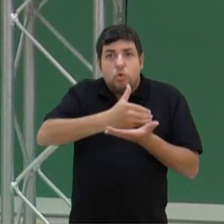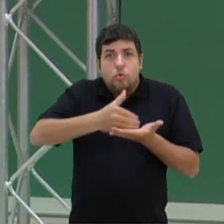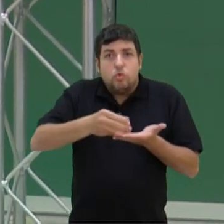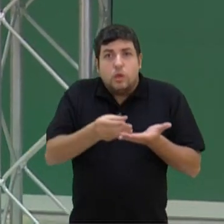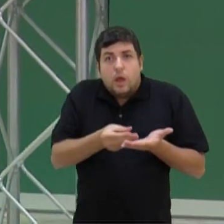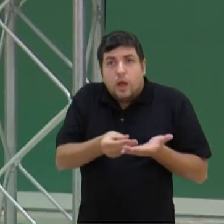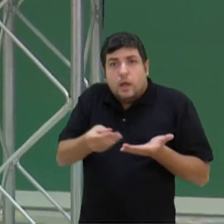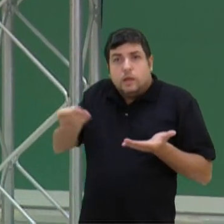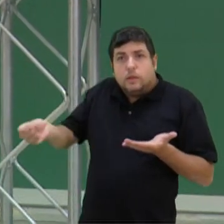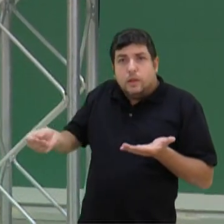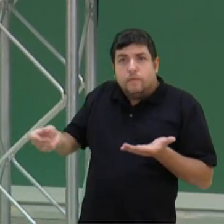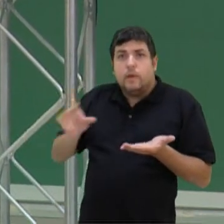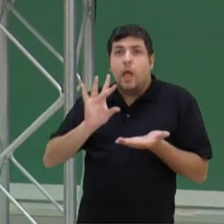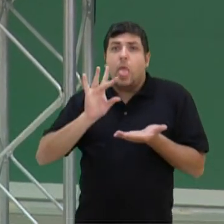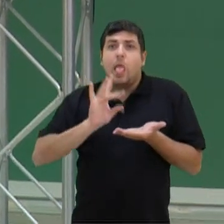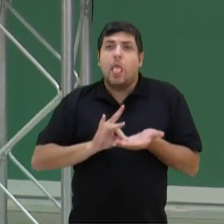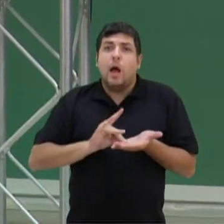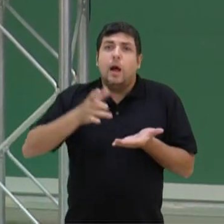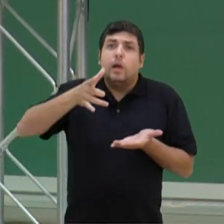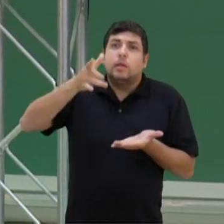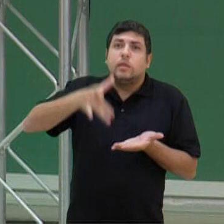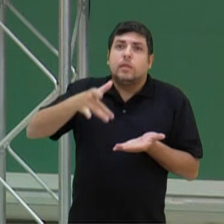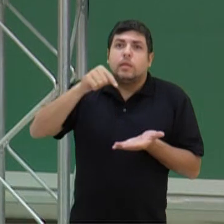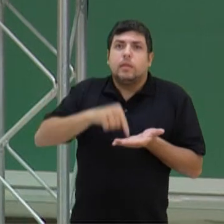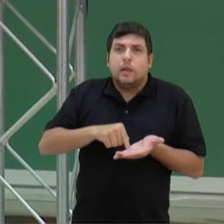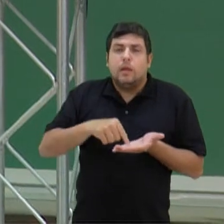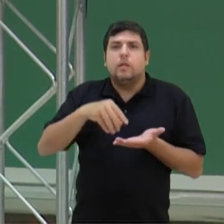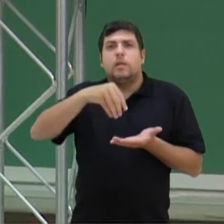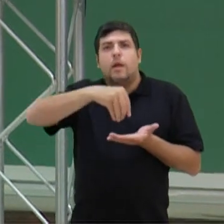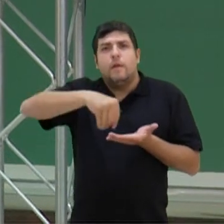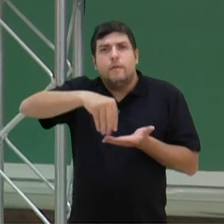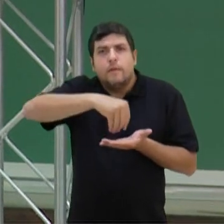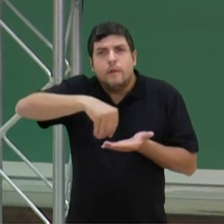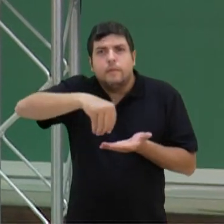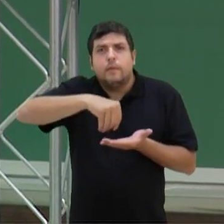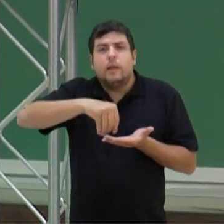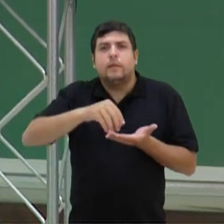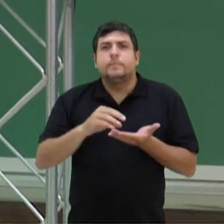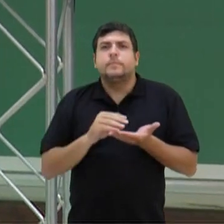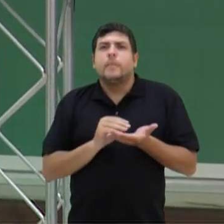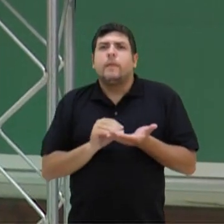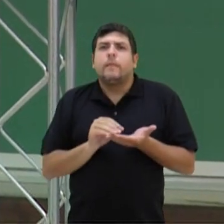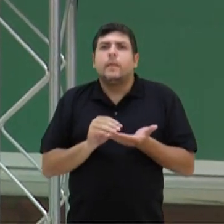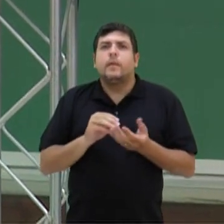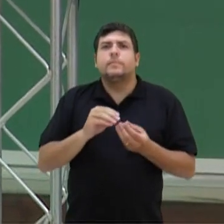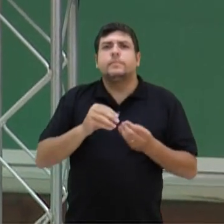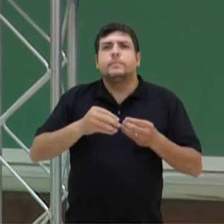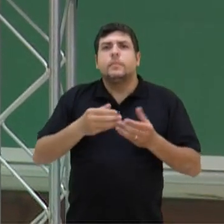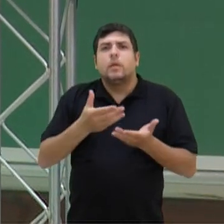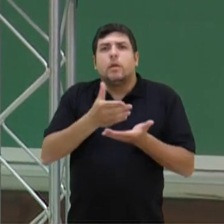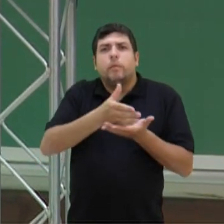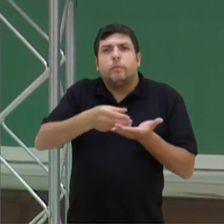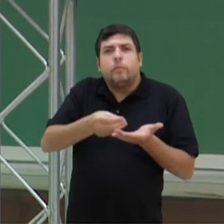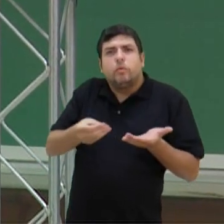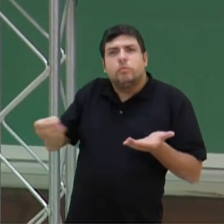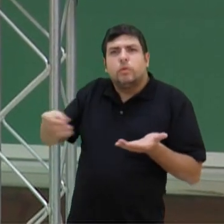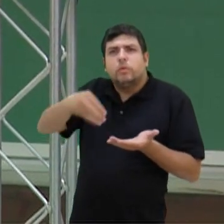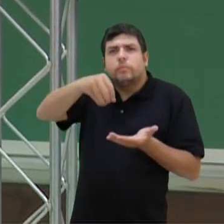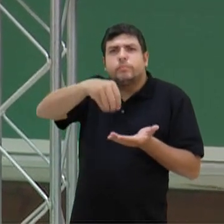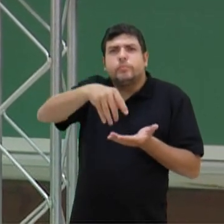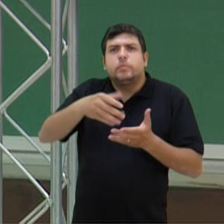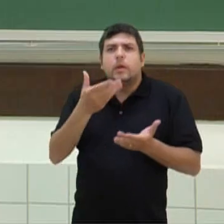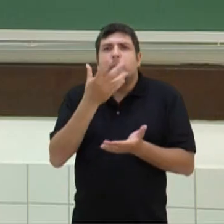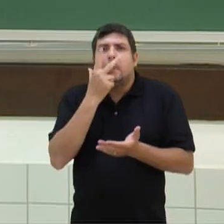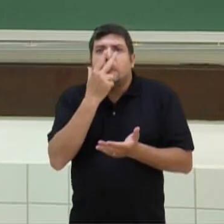fica grudado. Quando você corta a fatia, faz farelo e tudo isso vai perdendo um pouquinho da massa conforme o processo ali do bolo